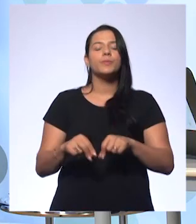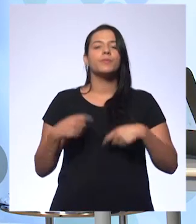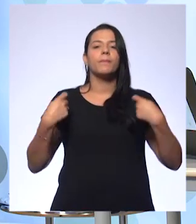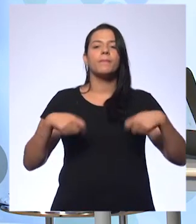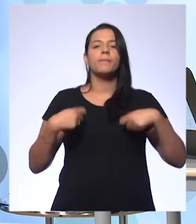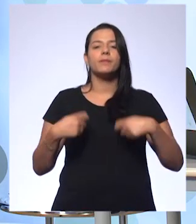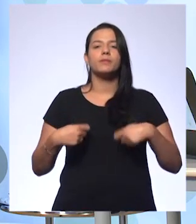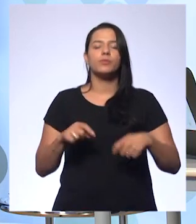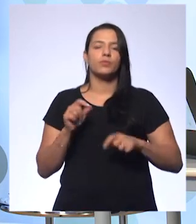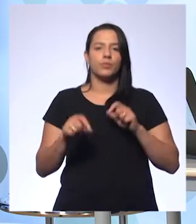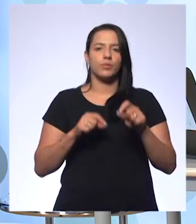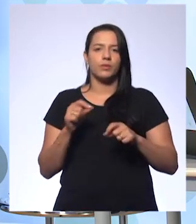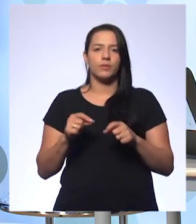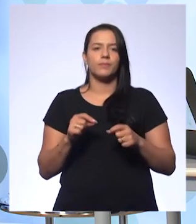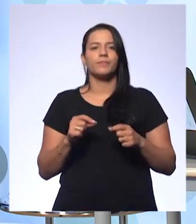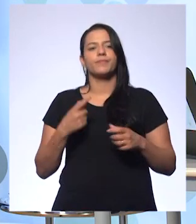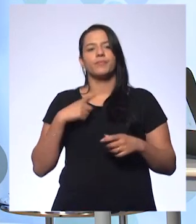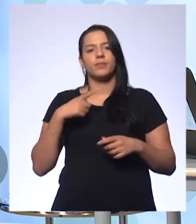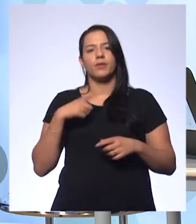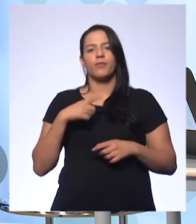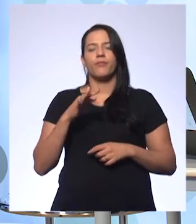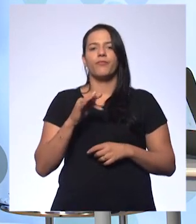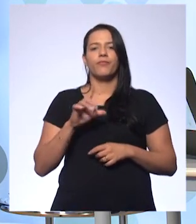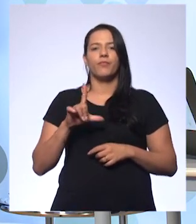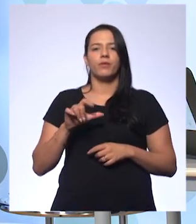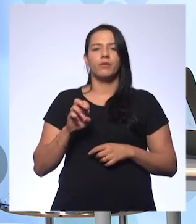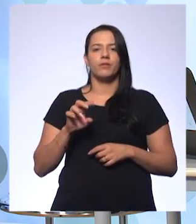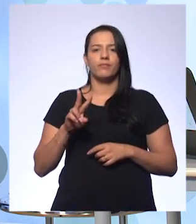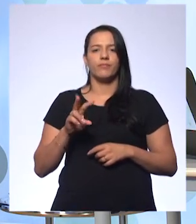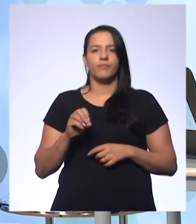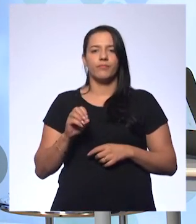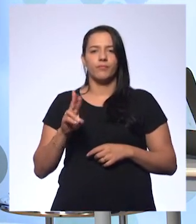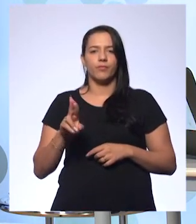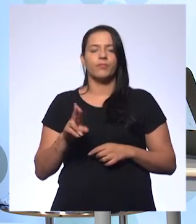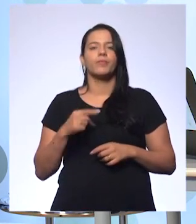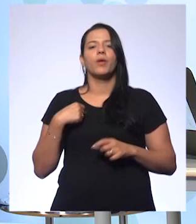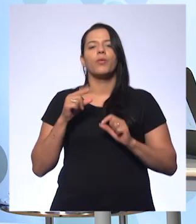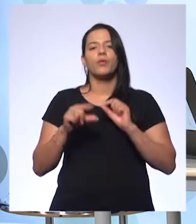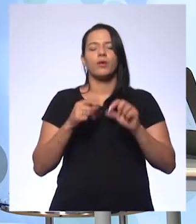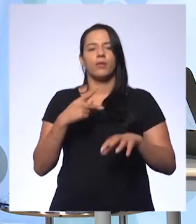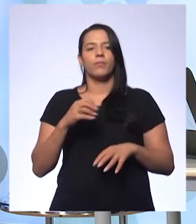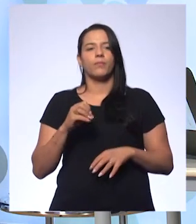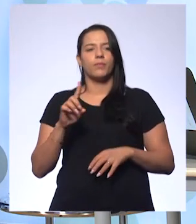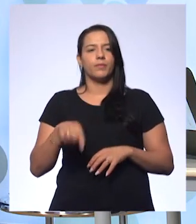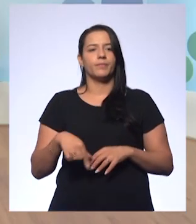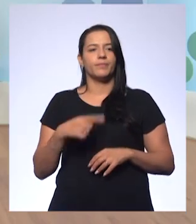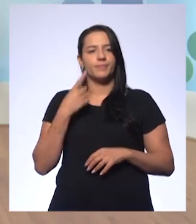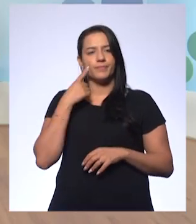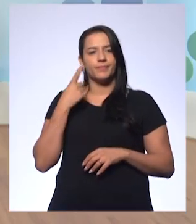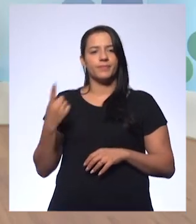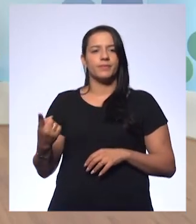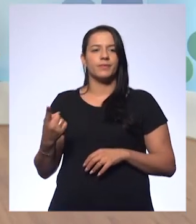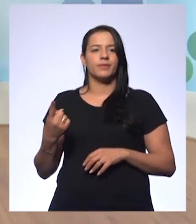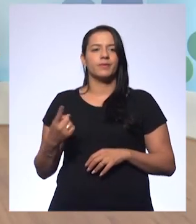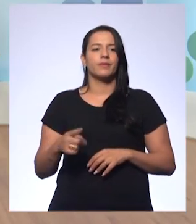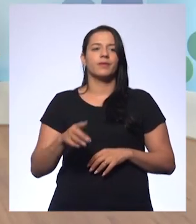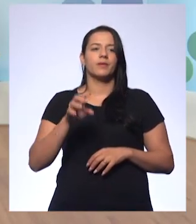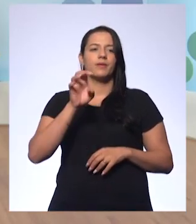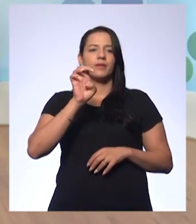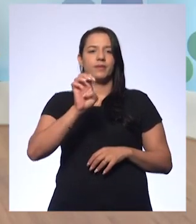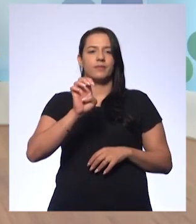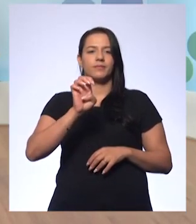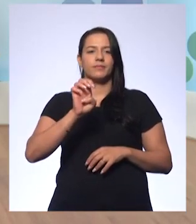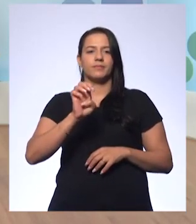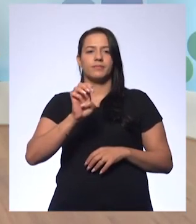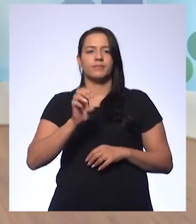que extrair o quê? Esse flavor, né, do pó. Então, vai ser quem? Extração e filtração. Perfeito?